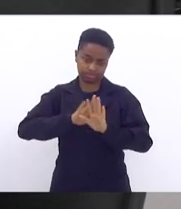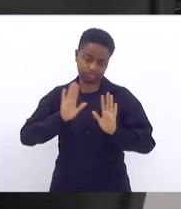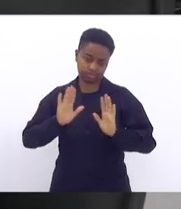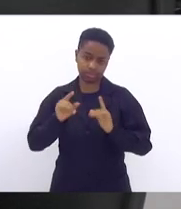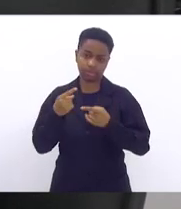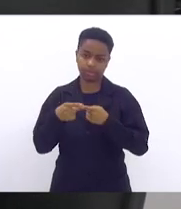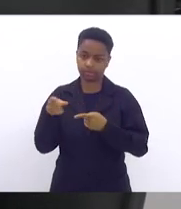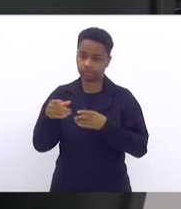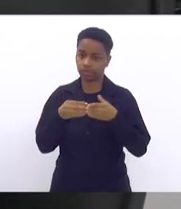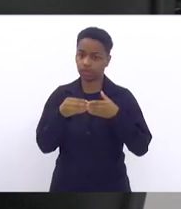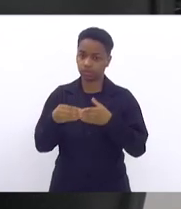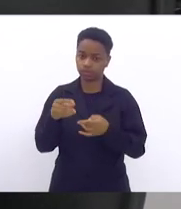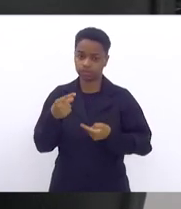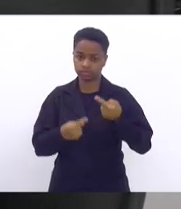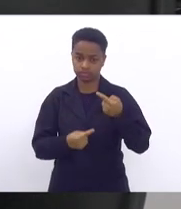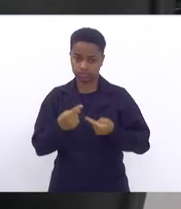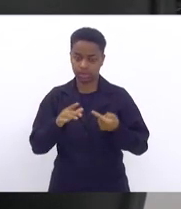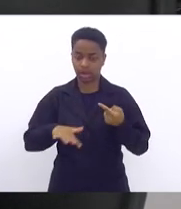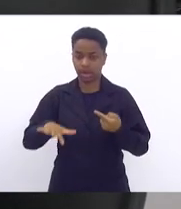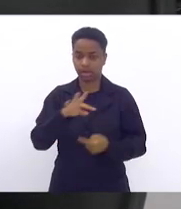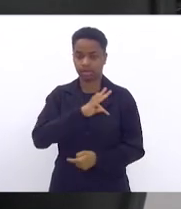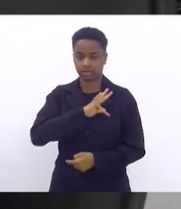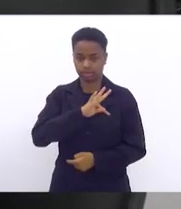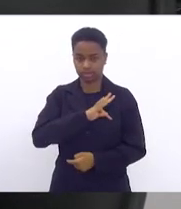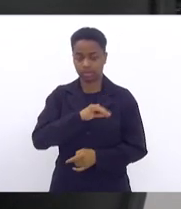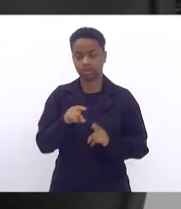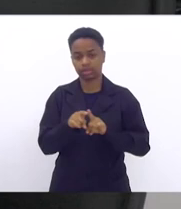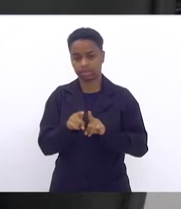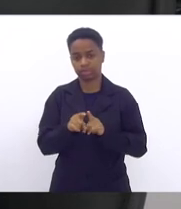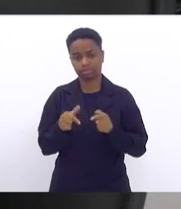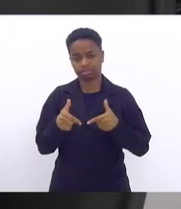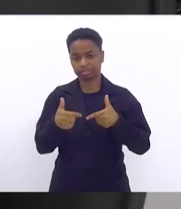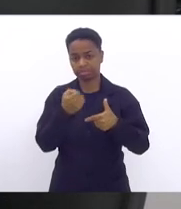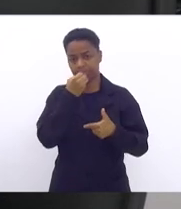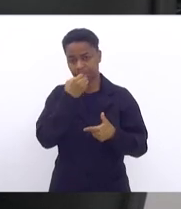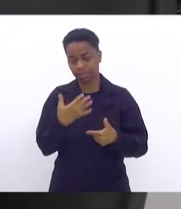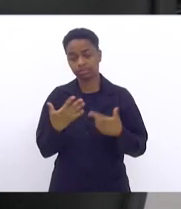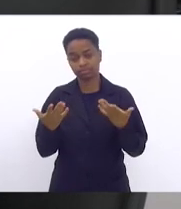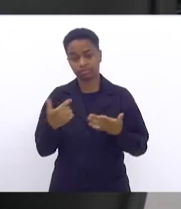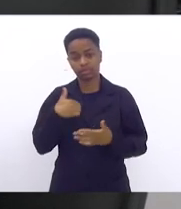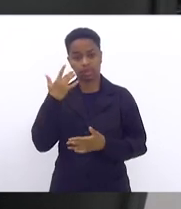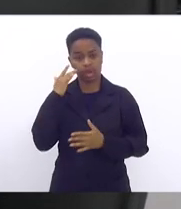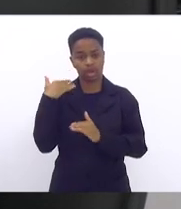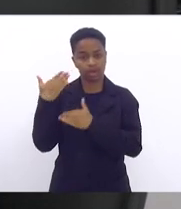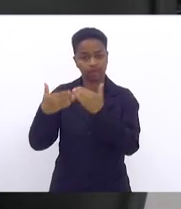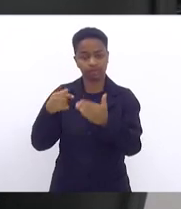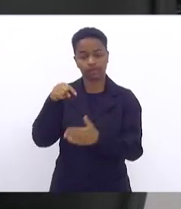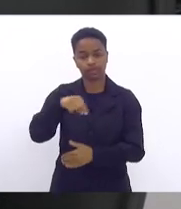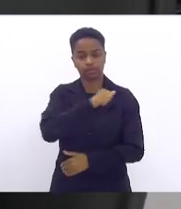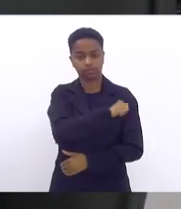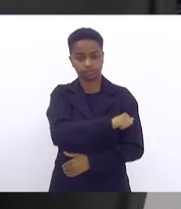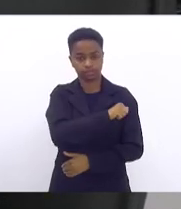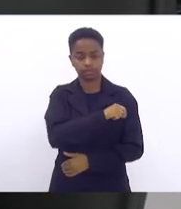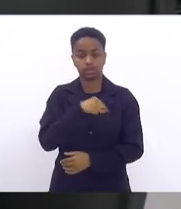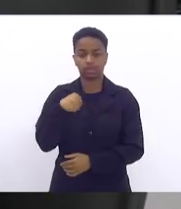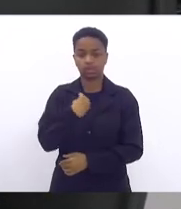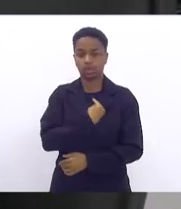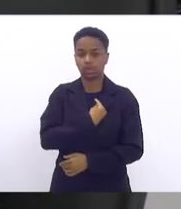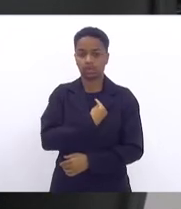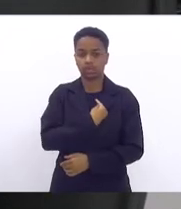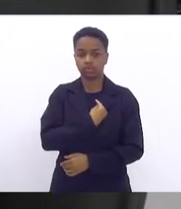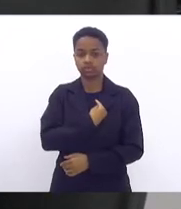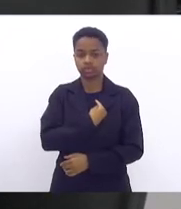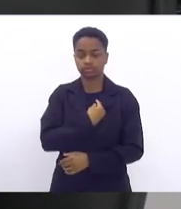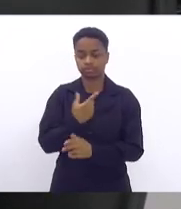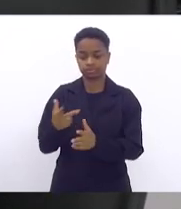Excelência conduziu a discussão sobre a seara técnica e o fez muito bem. Vai ser um grande avanço para o Rio de Janeiro. Nosso reconhecimento à sua